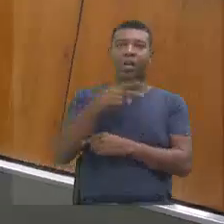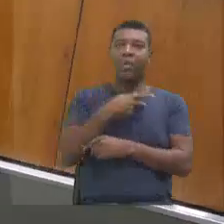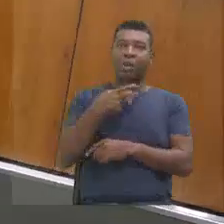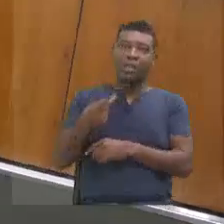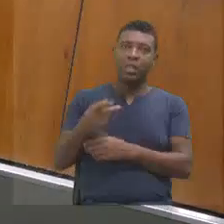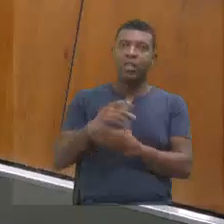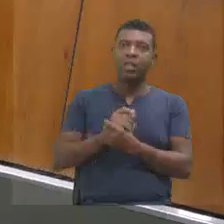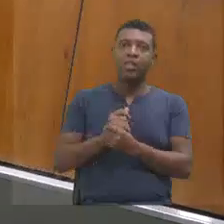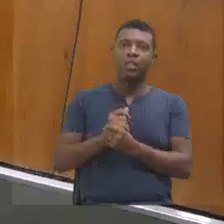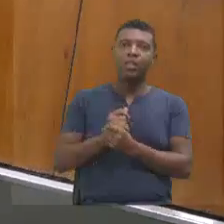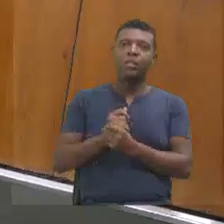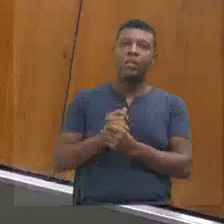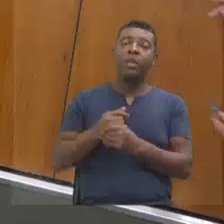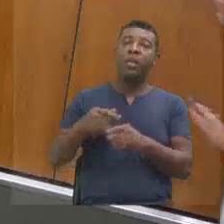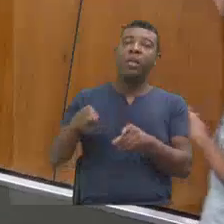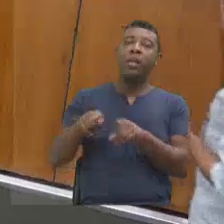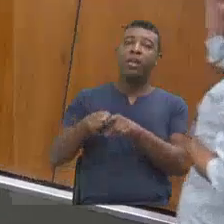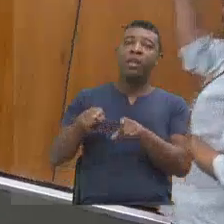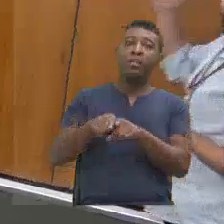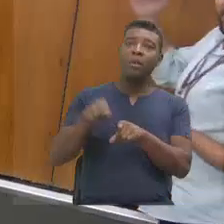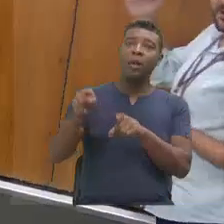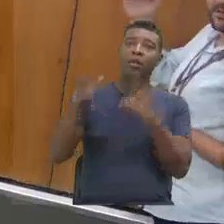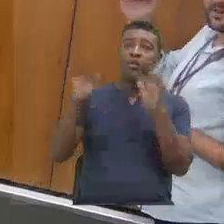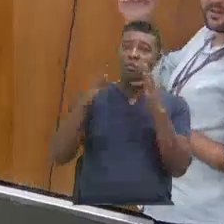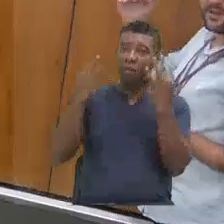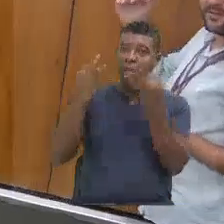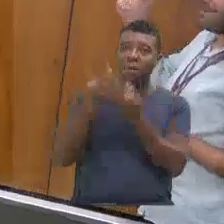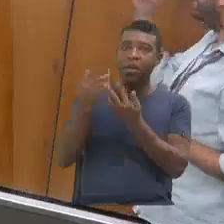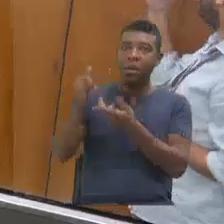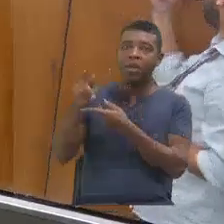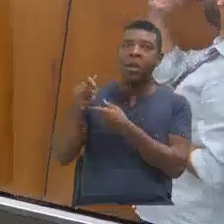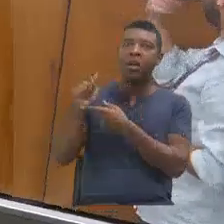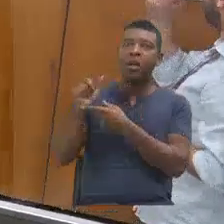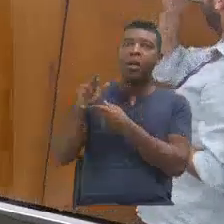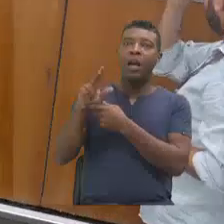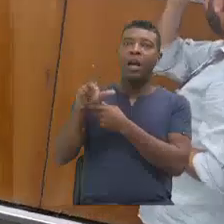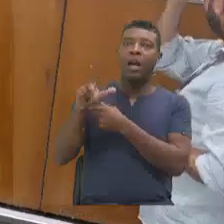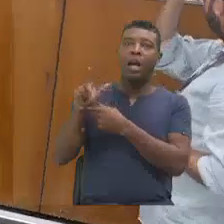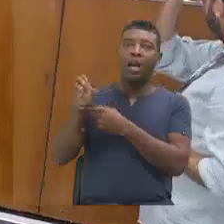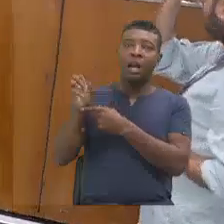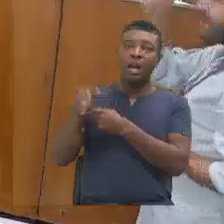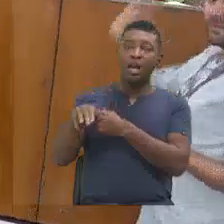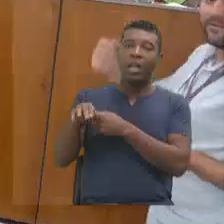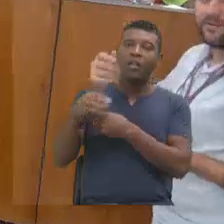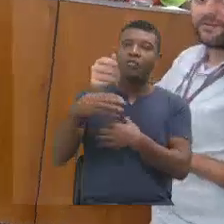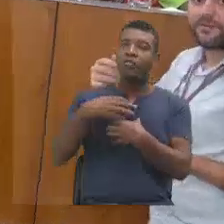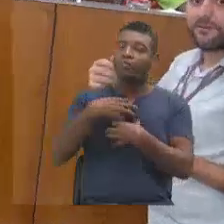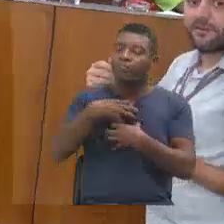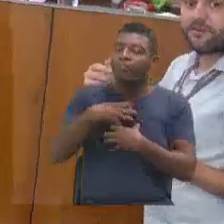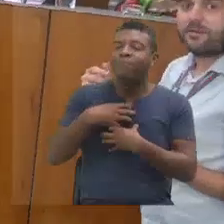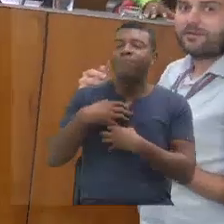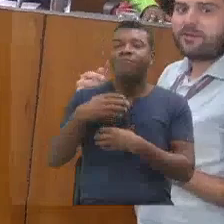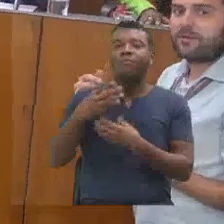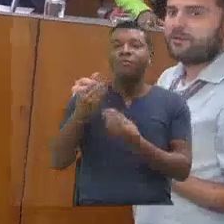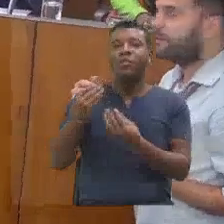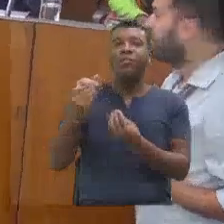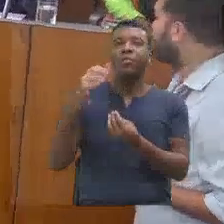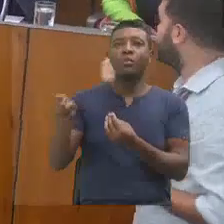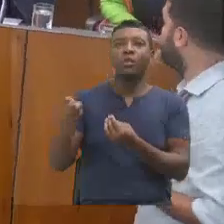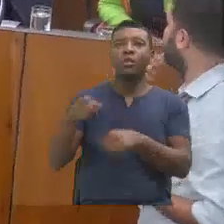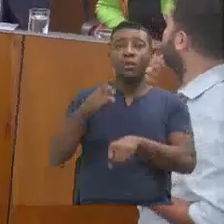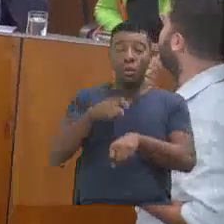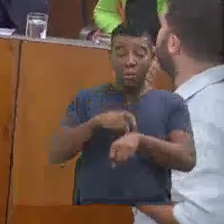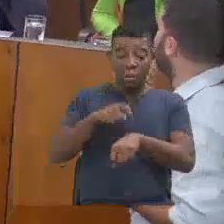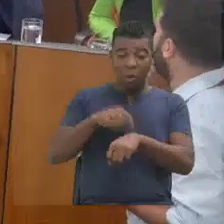mãe estender esse sentimento essa toda sua família viu Warley e agradecer por você diante desse momento